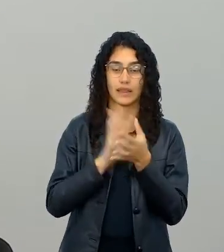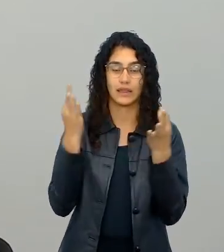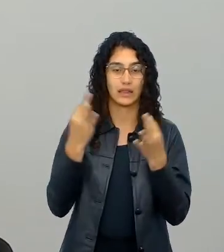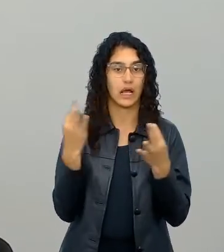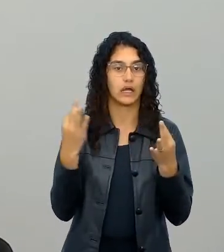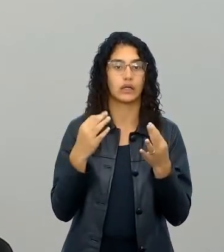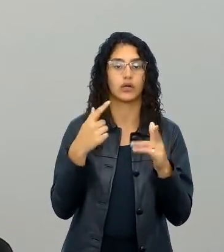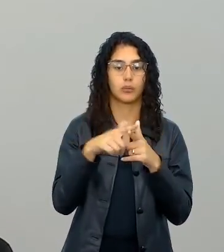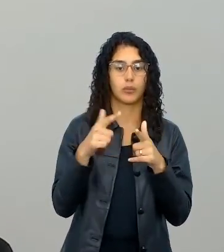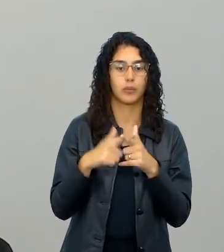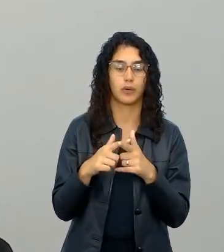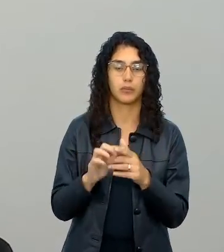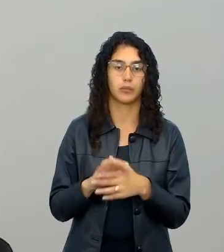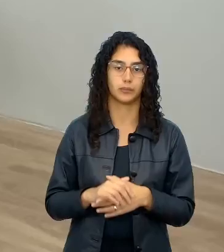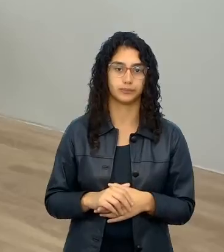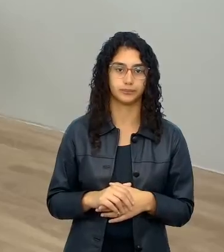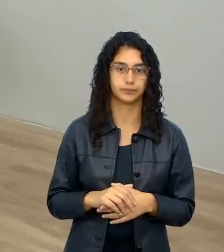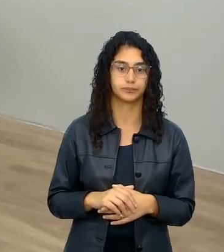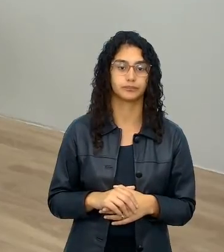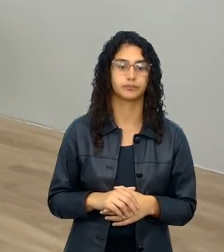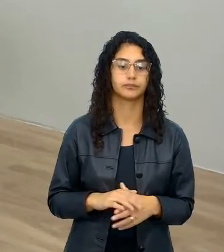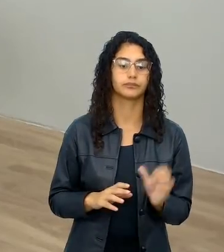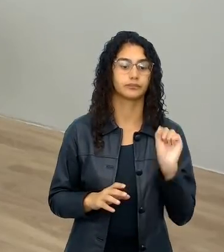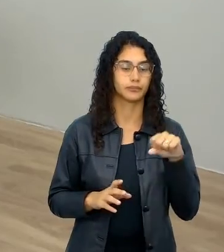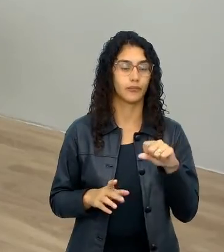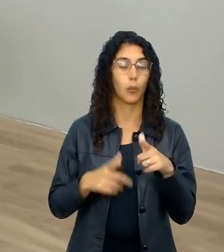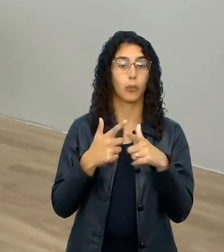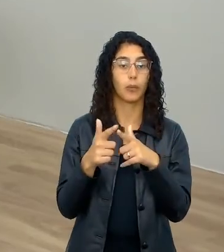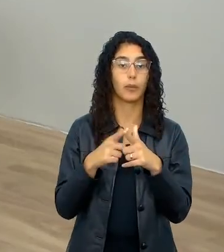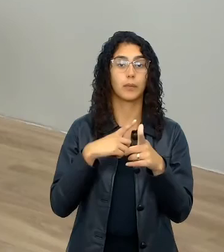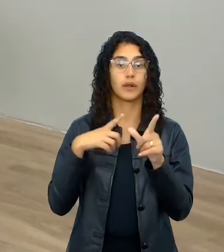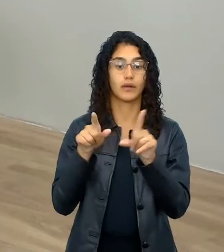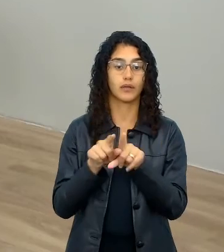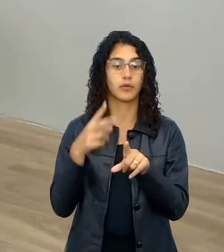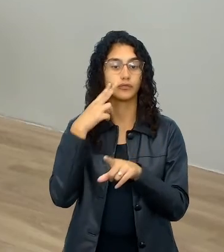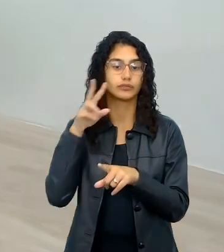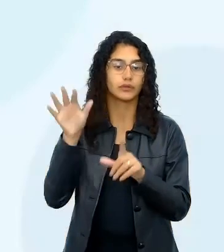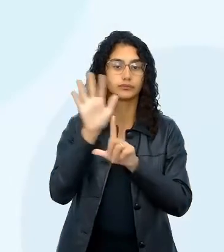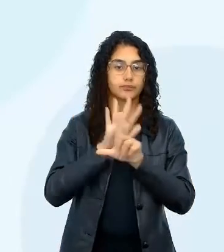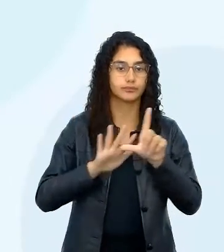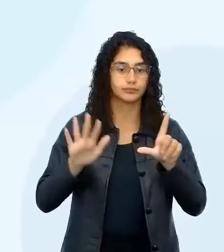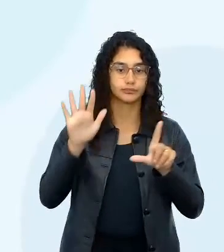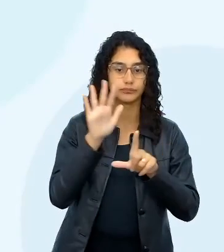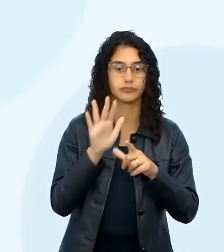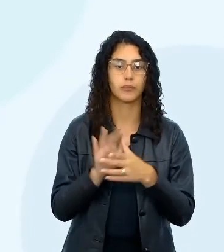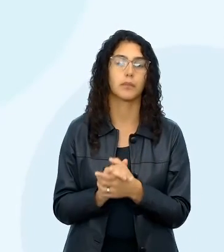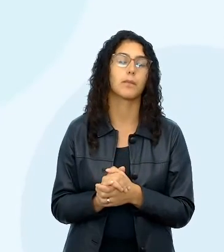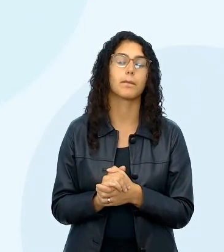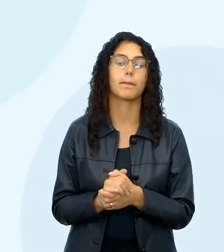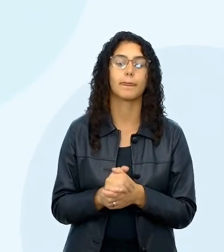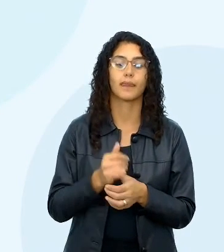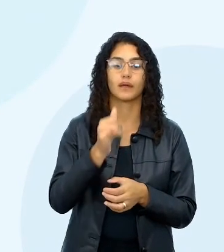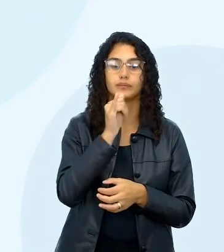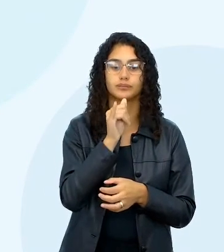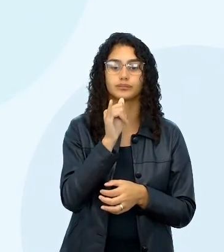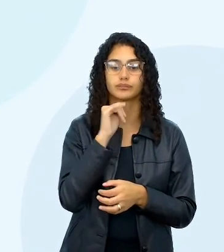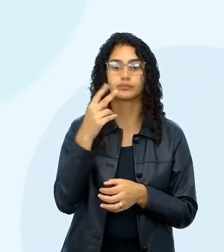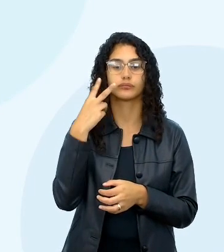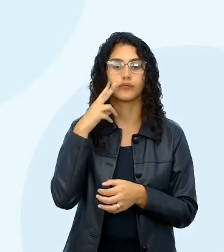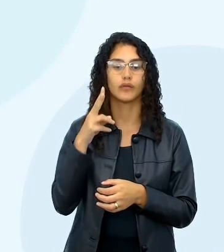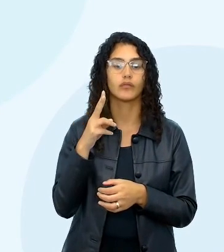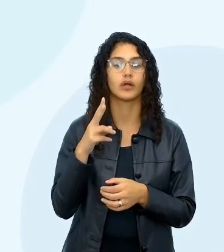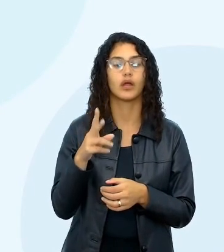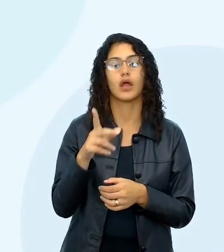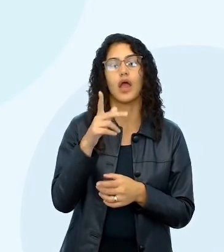desses contaminantes por esgoto. Exato. E outro problema aí, olhando na imagem, por exemplo, a gente vê que é um lago,